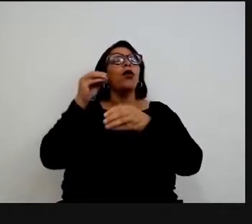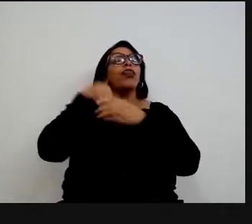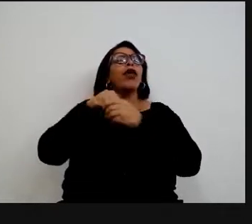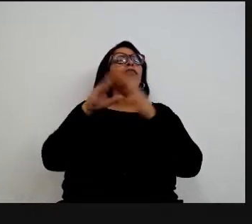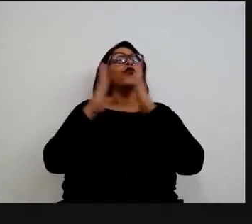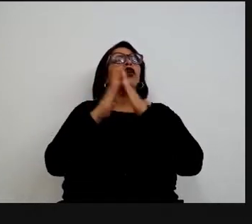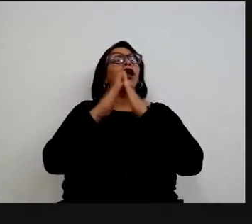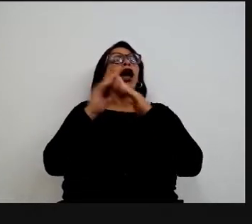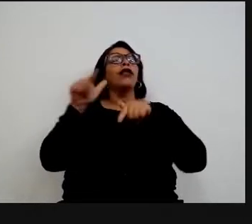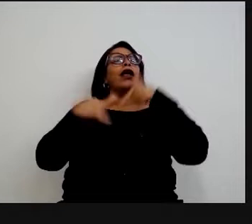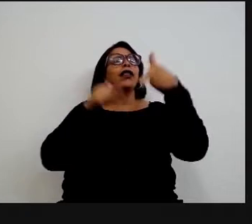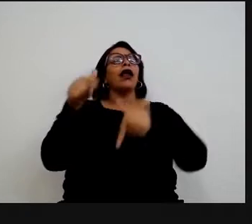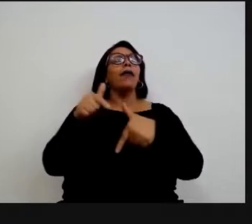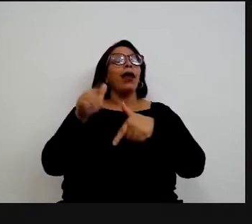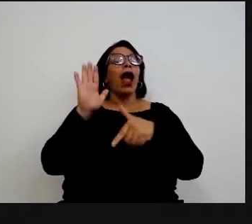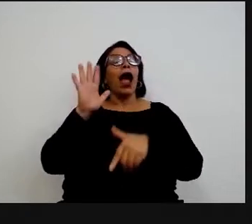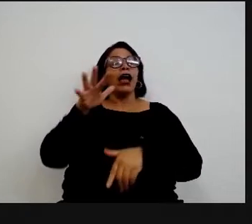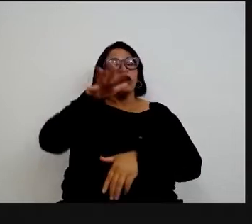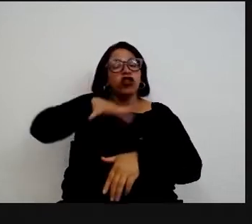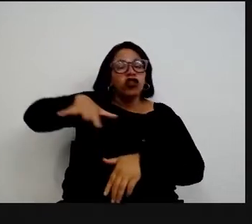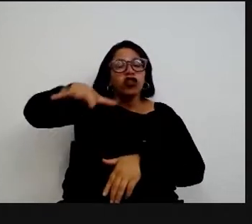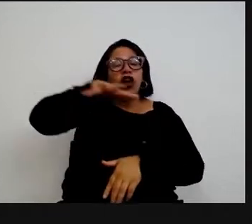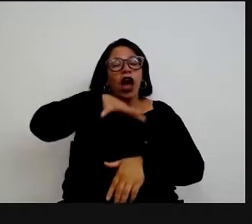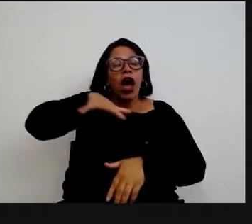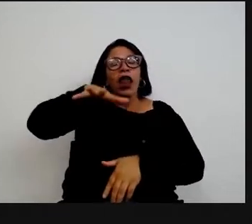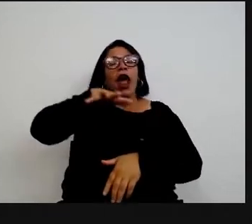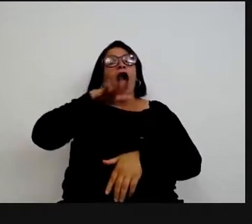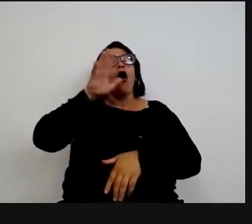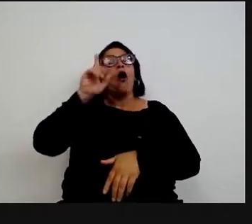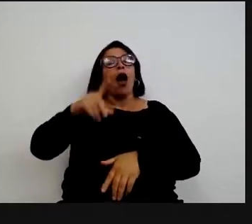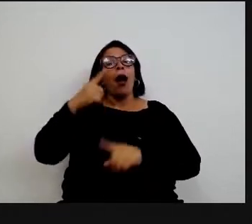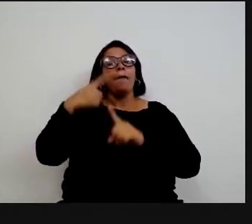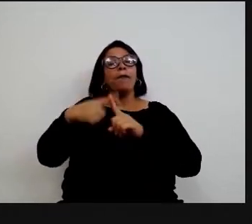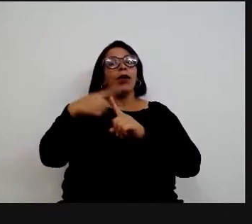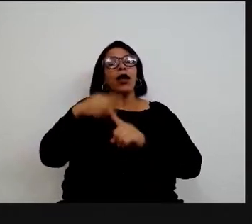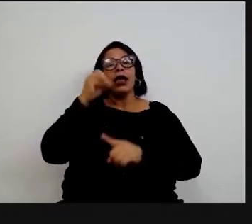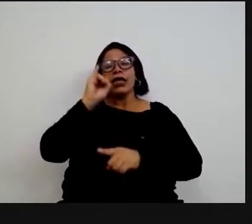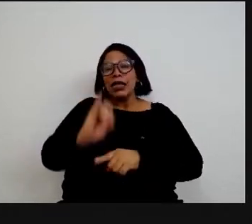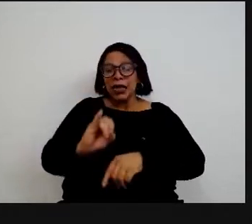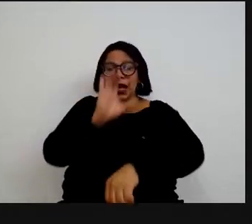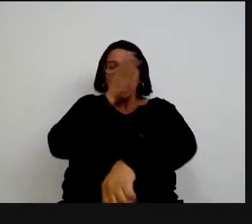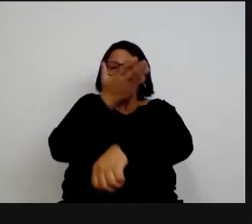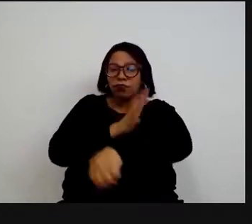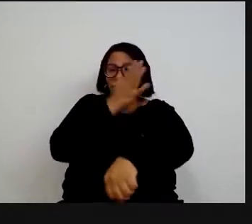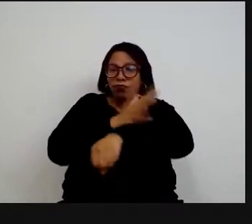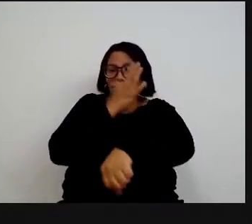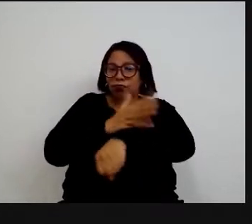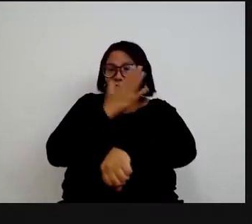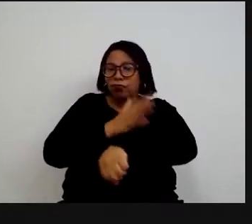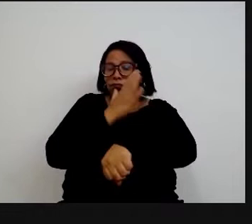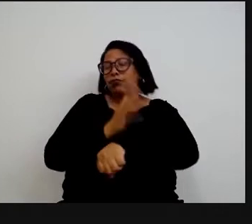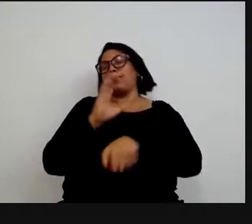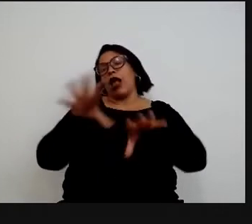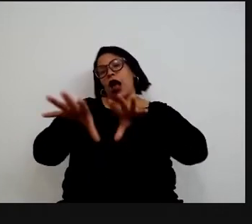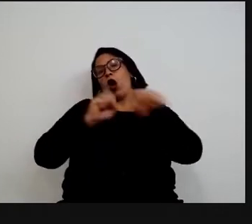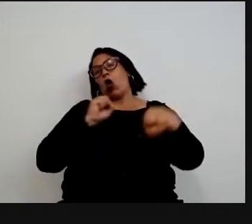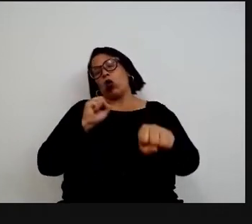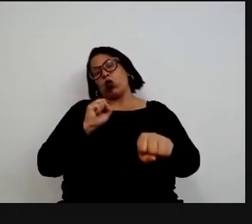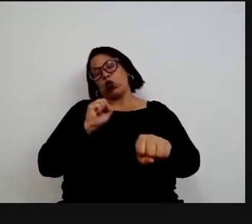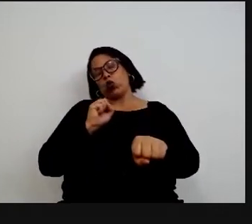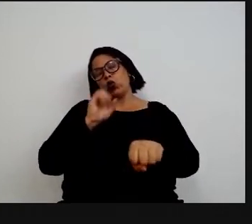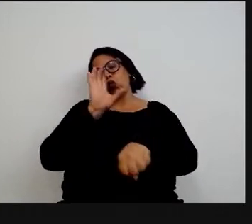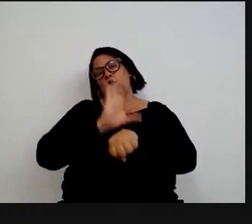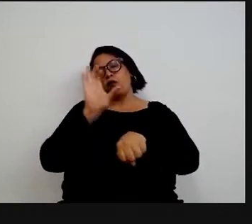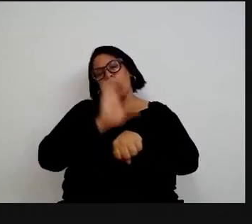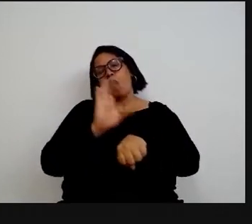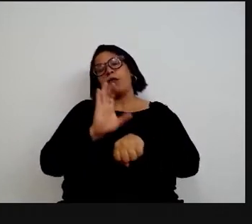trabalhar remotamente, a orientação geral que saiu no Executivo Federal é que se capacitem nesse momento. E aí nós